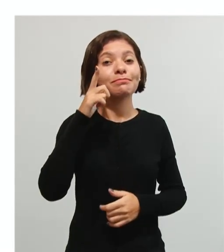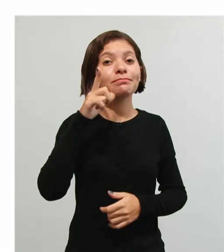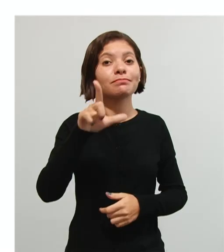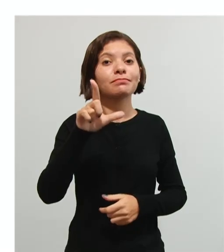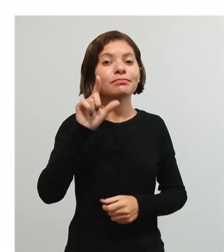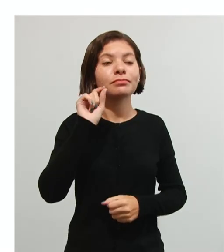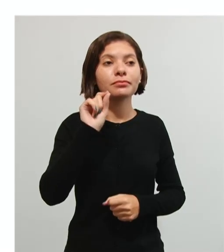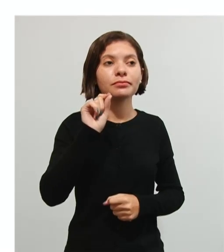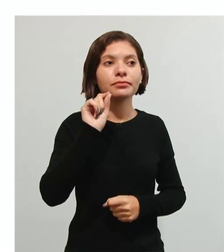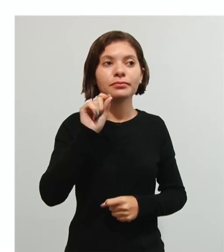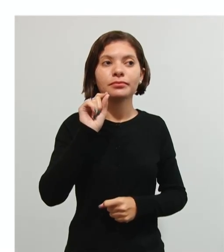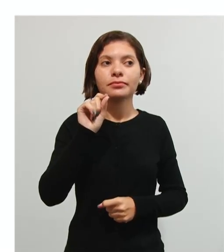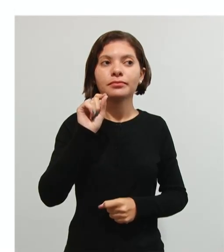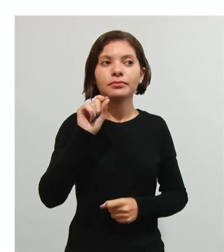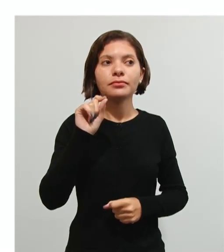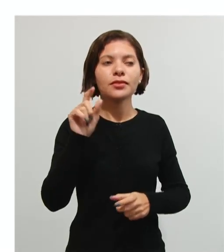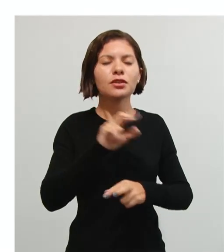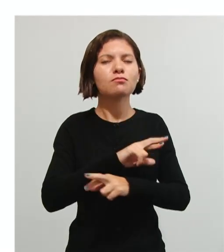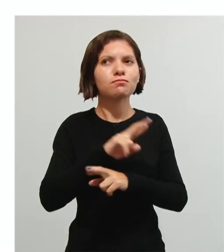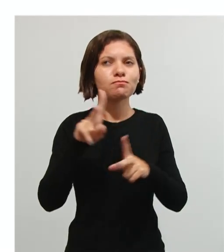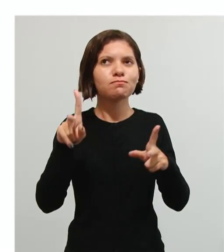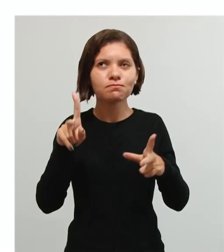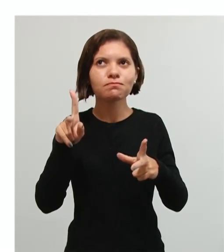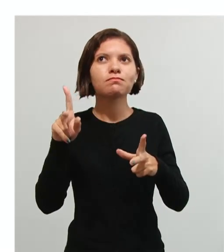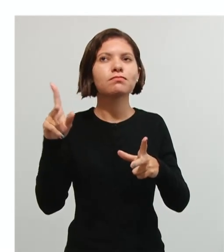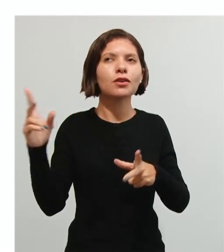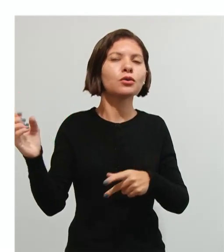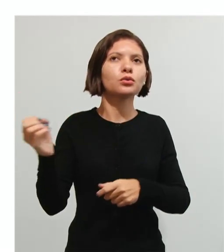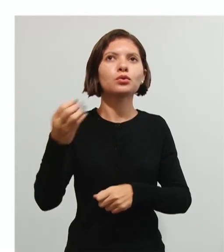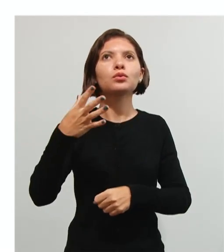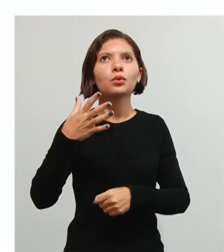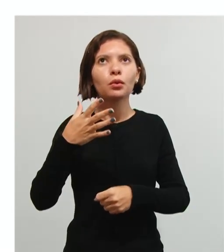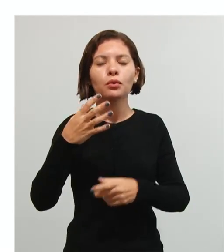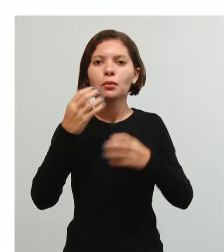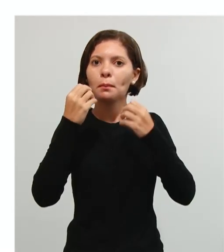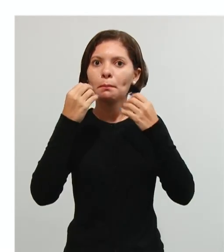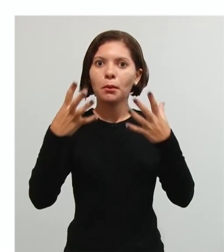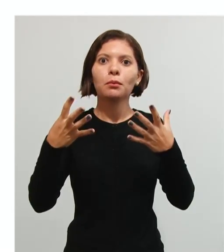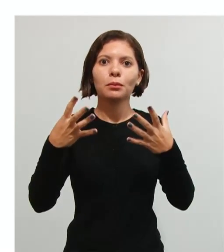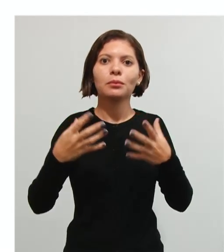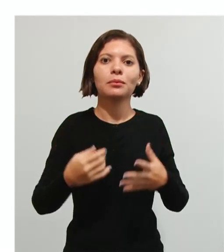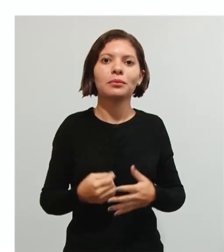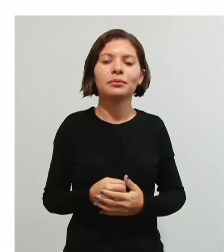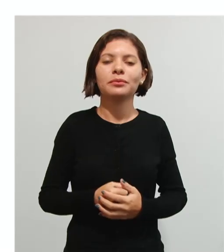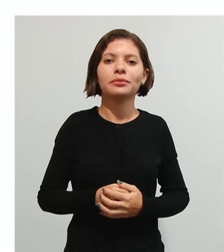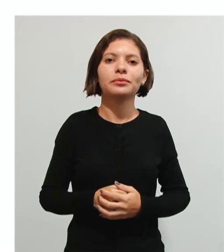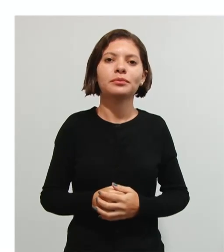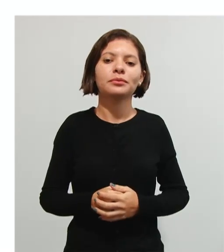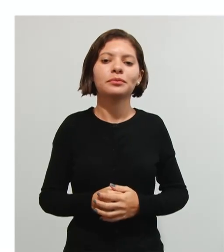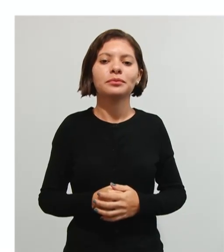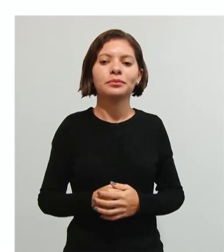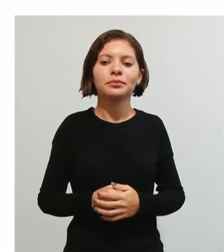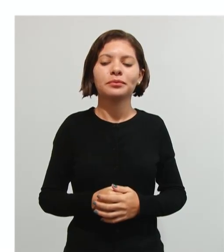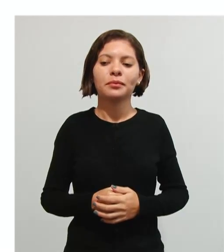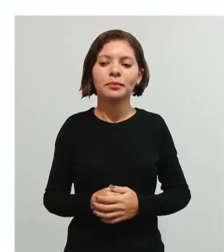algo diferente, algo novo, algo inédito.